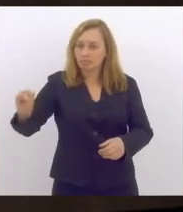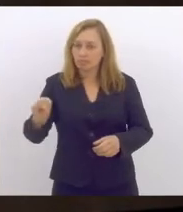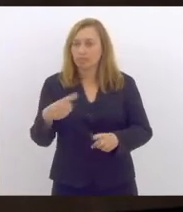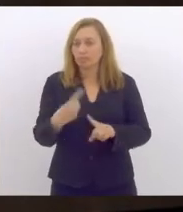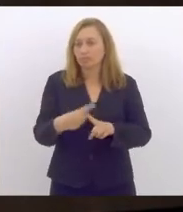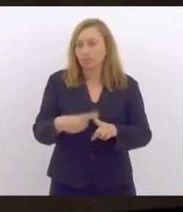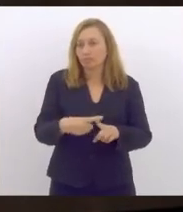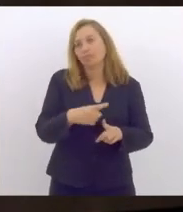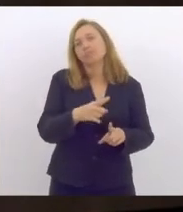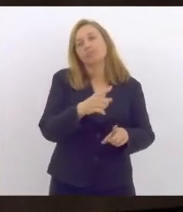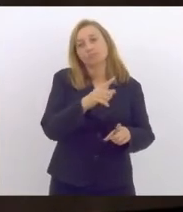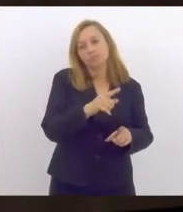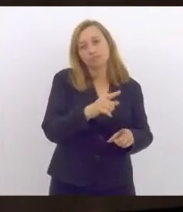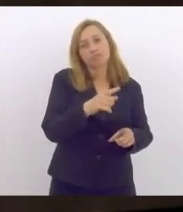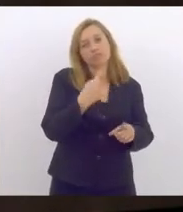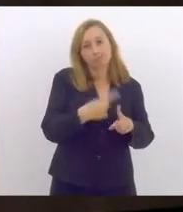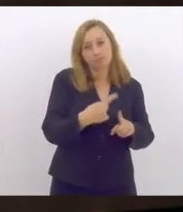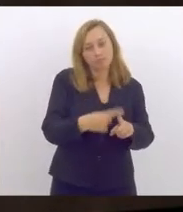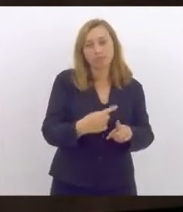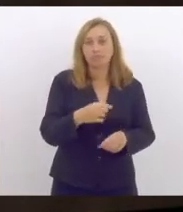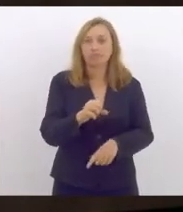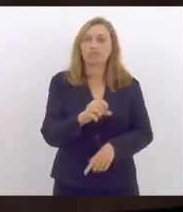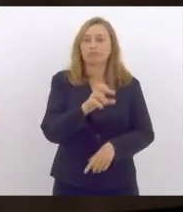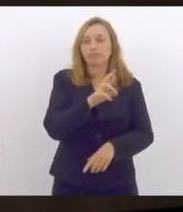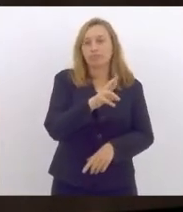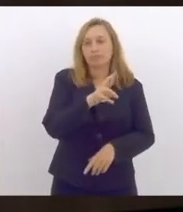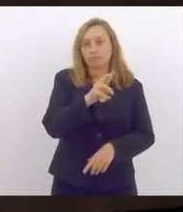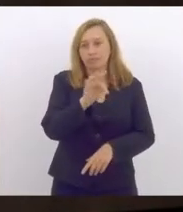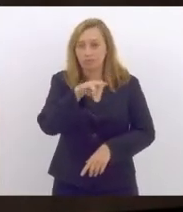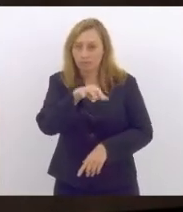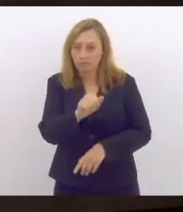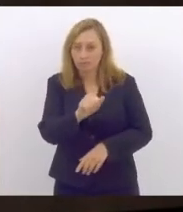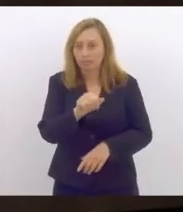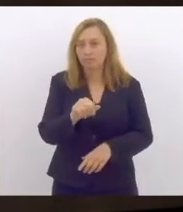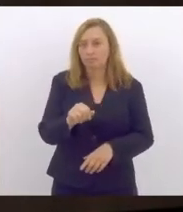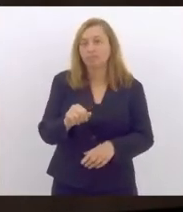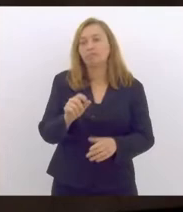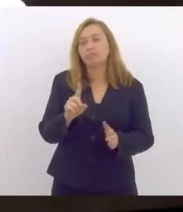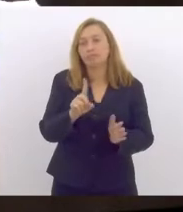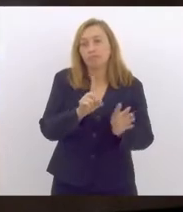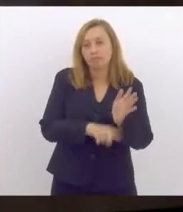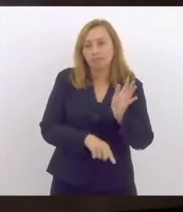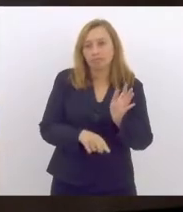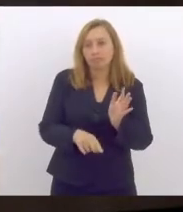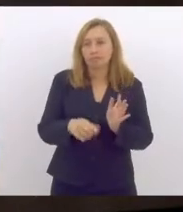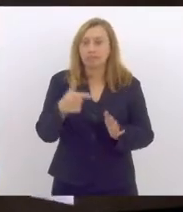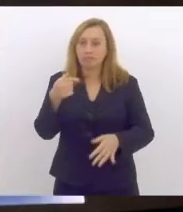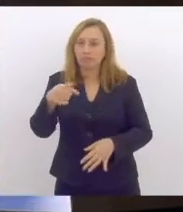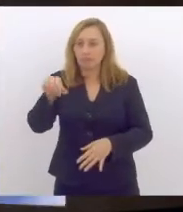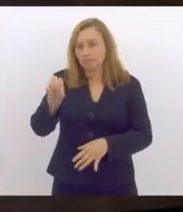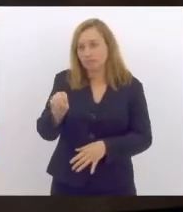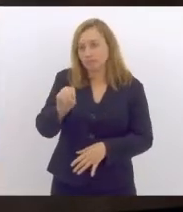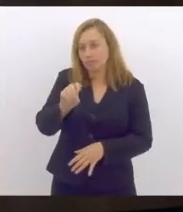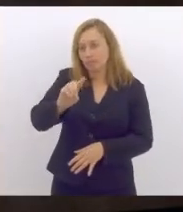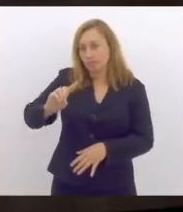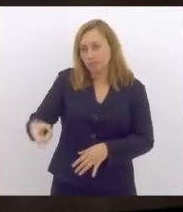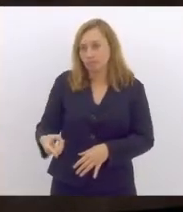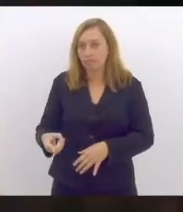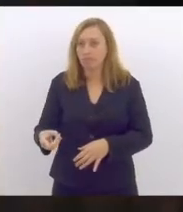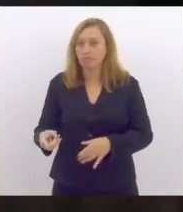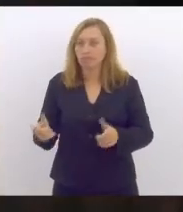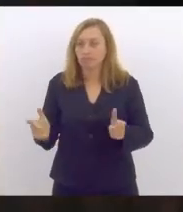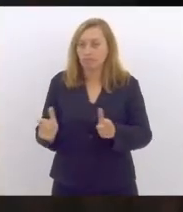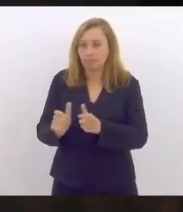fosse receita operacional bruta, estaria errado, porque o médio porte vai até 78 milhões. Mas